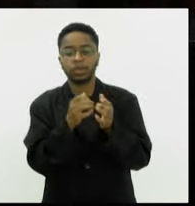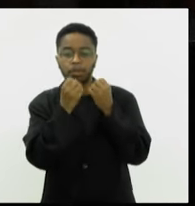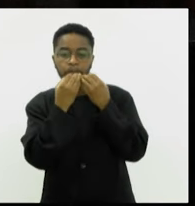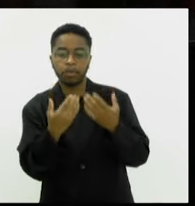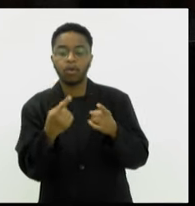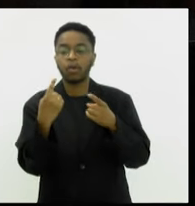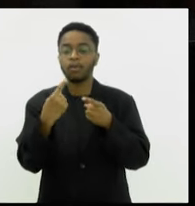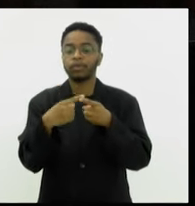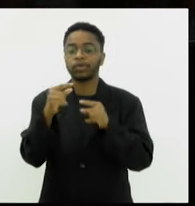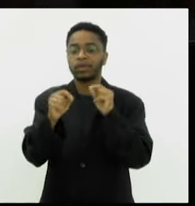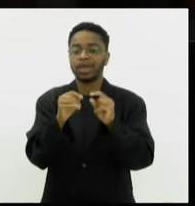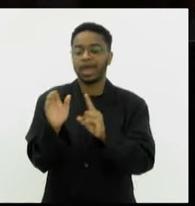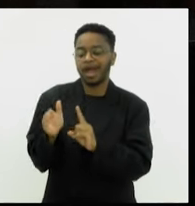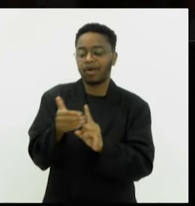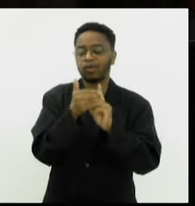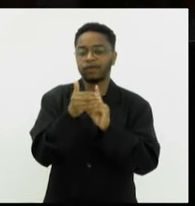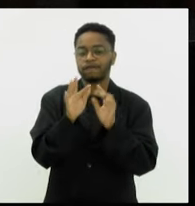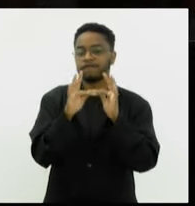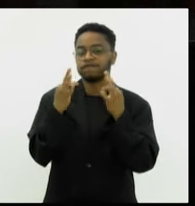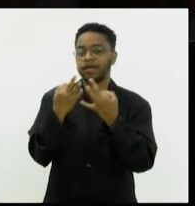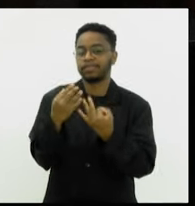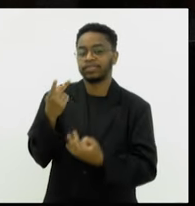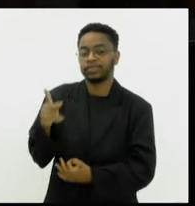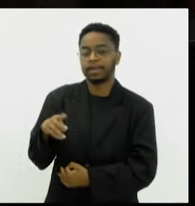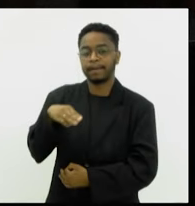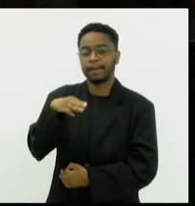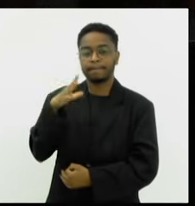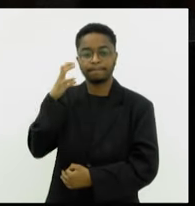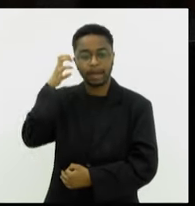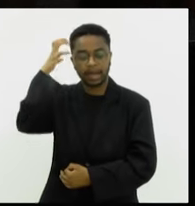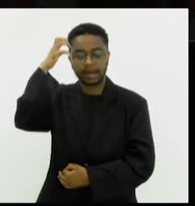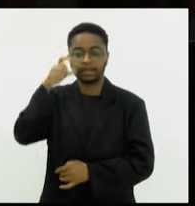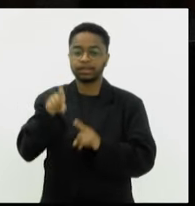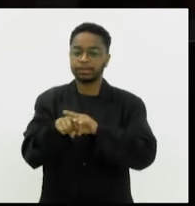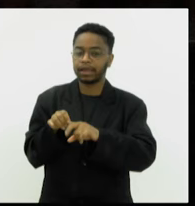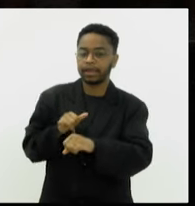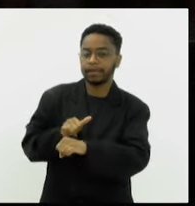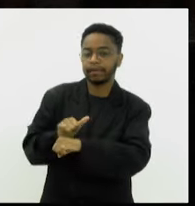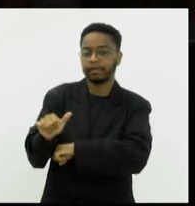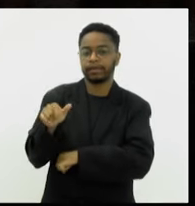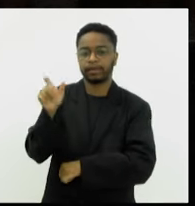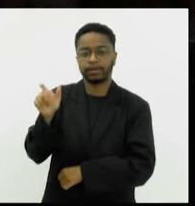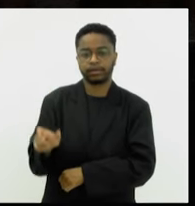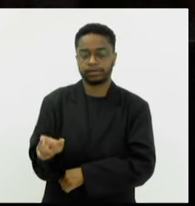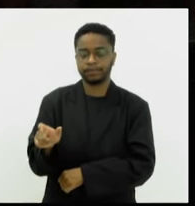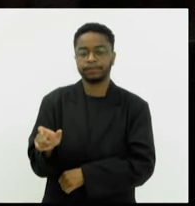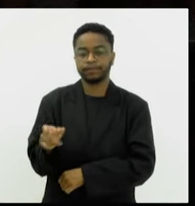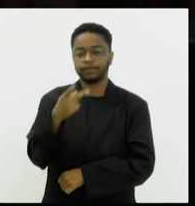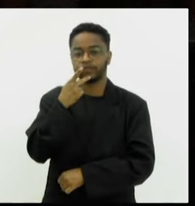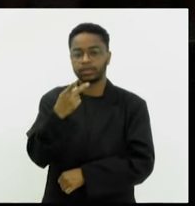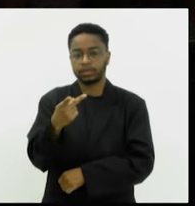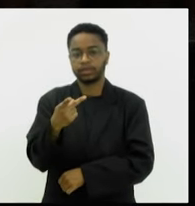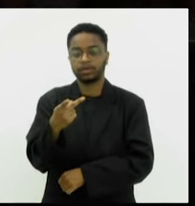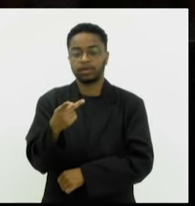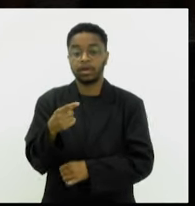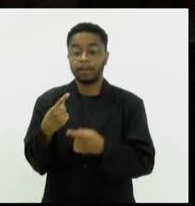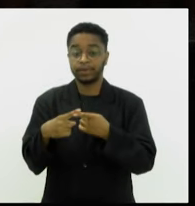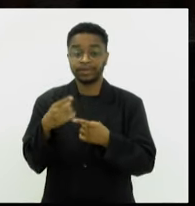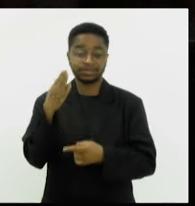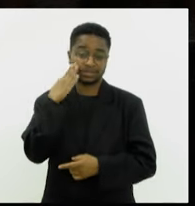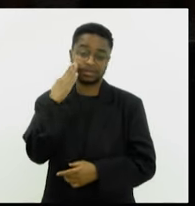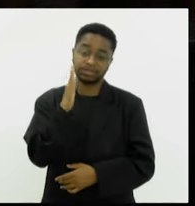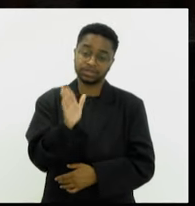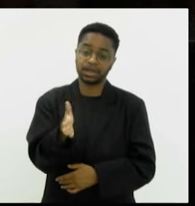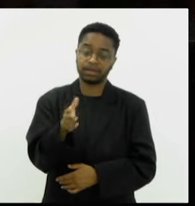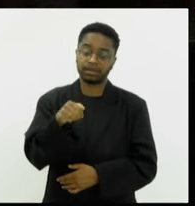família da Marielle, ao dizer, enganá-lo, ludibriar da maneira mais sórdida que alguém pode ter, porque sabia quem eram